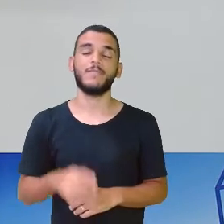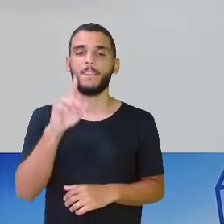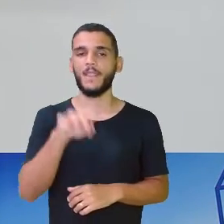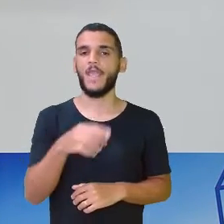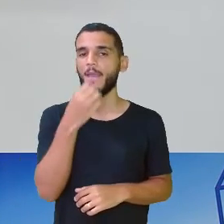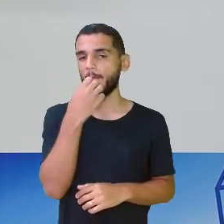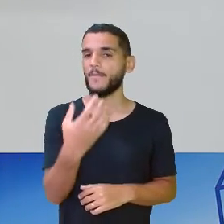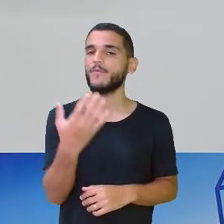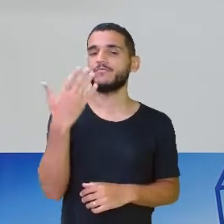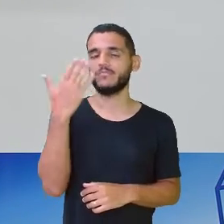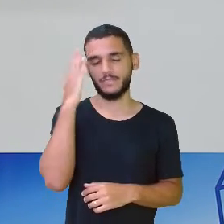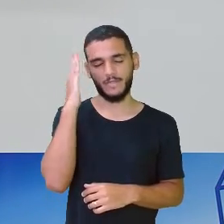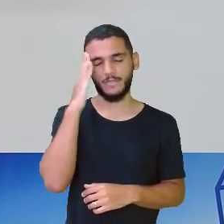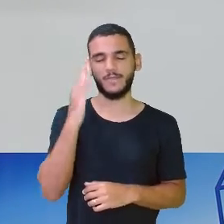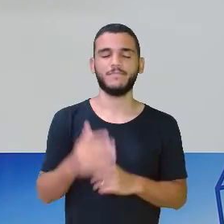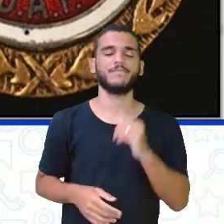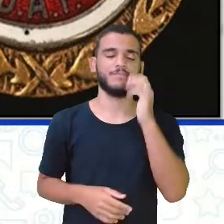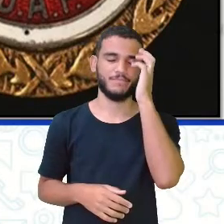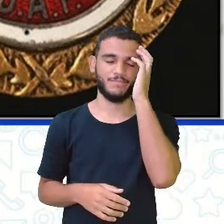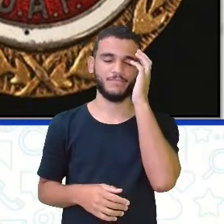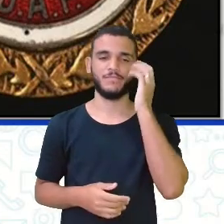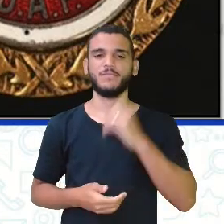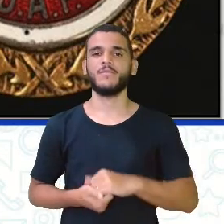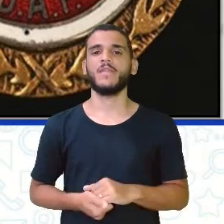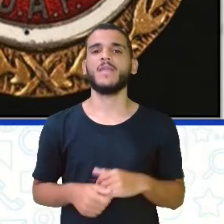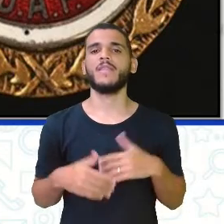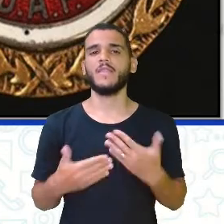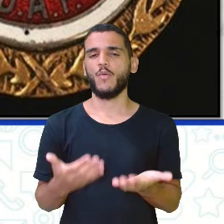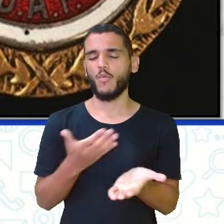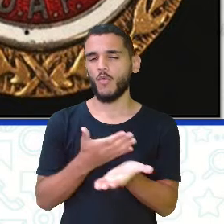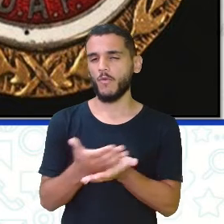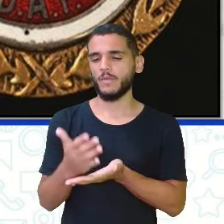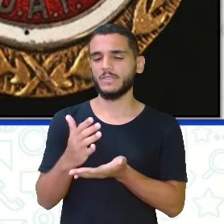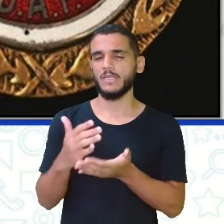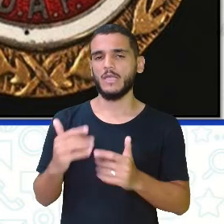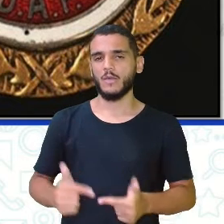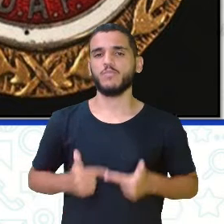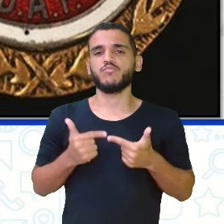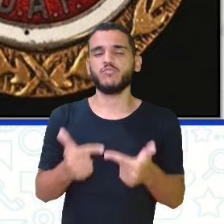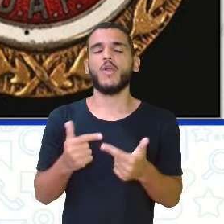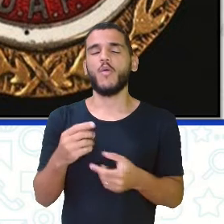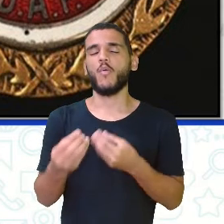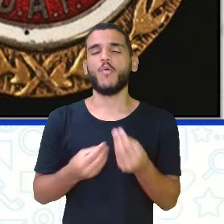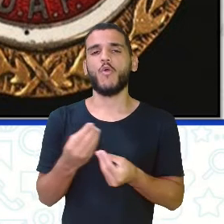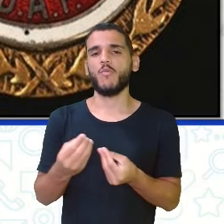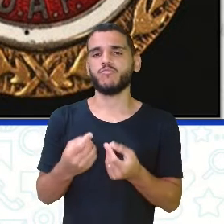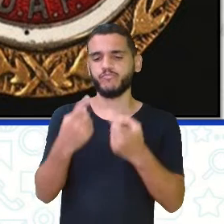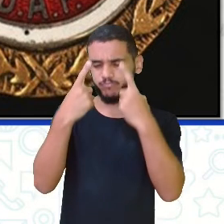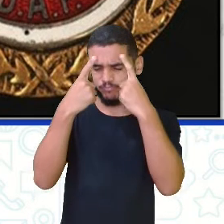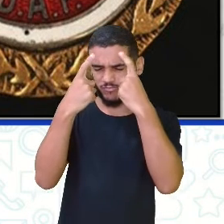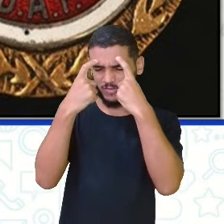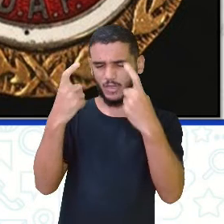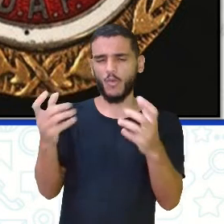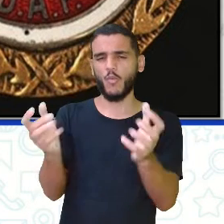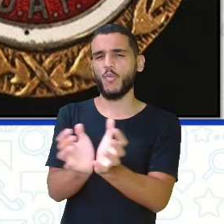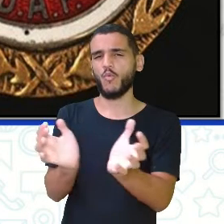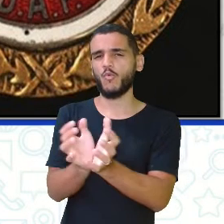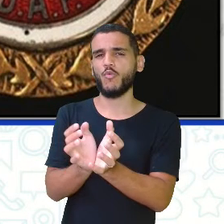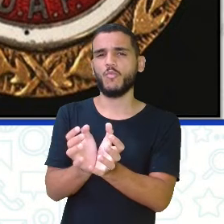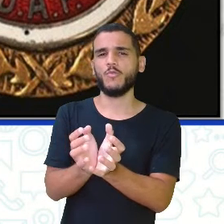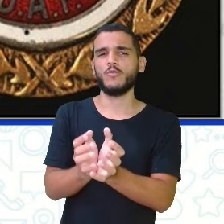gente entender isso. Aí veja, começaram a atuar por meio das violentas tropas de assalto, que eram as